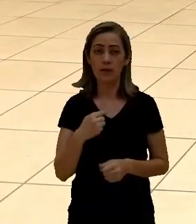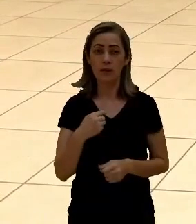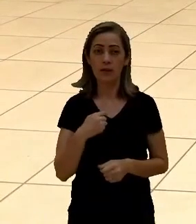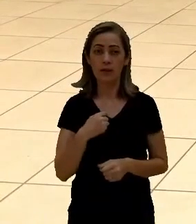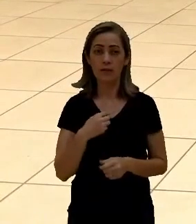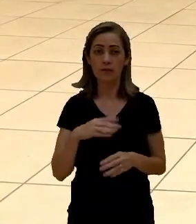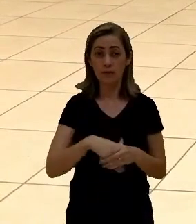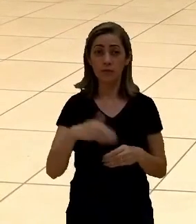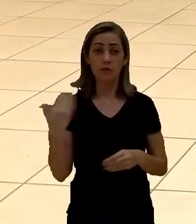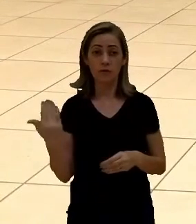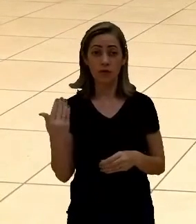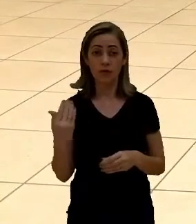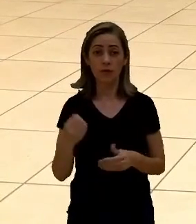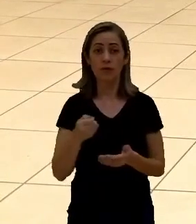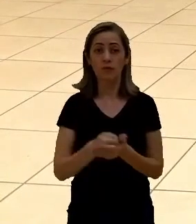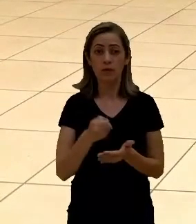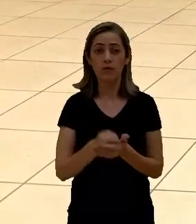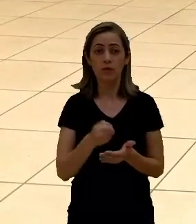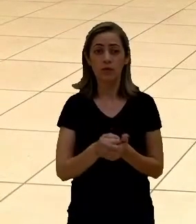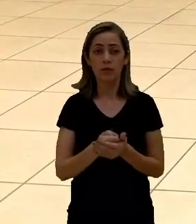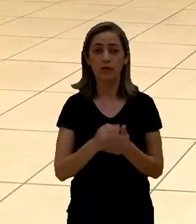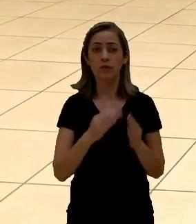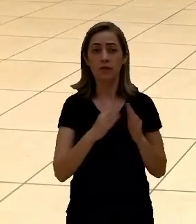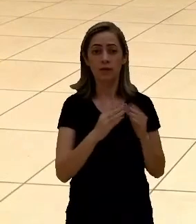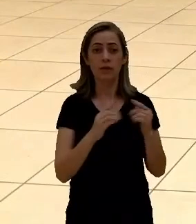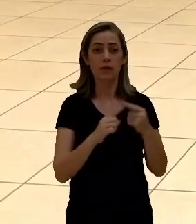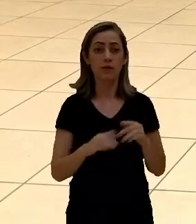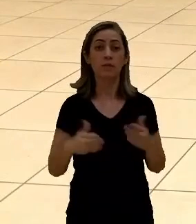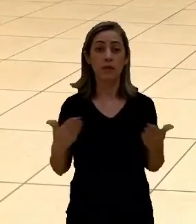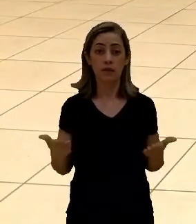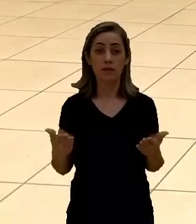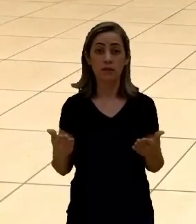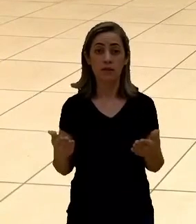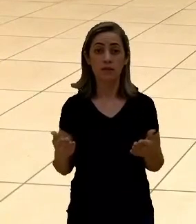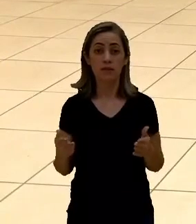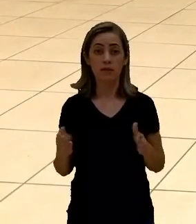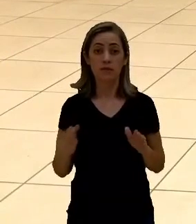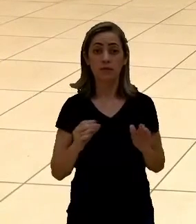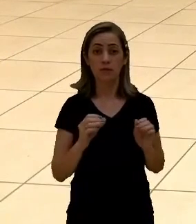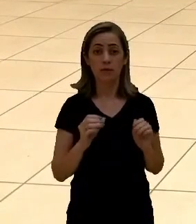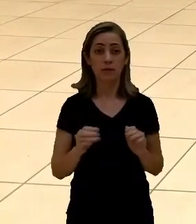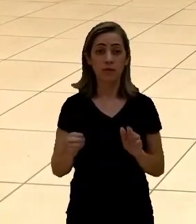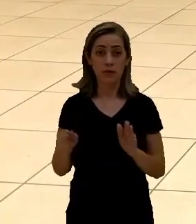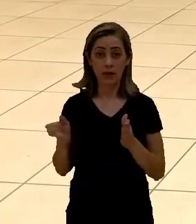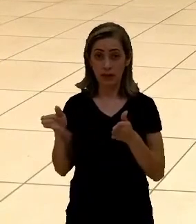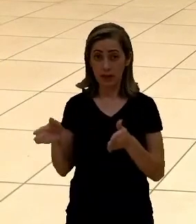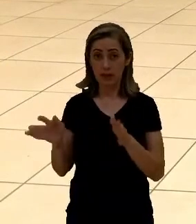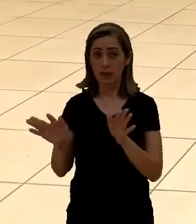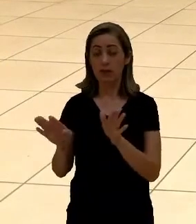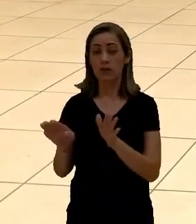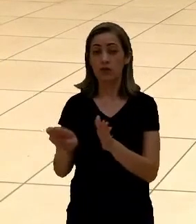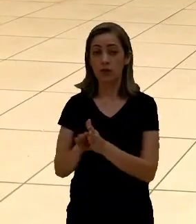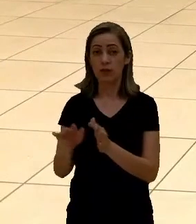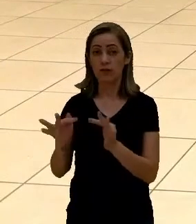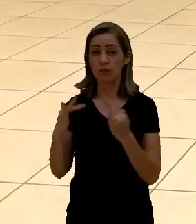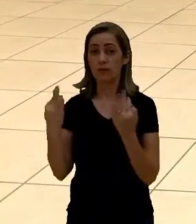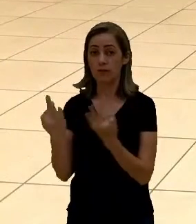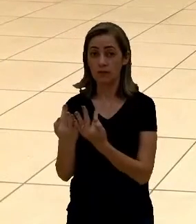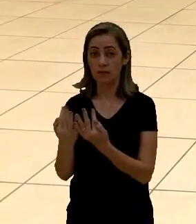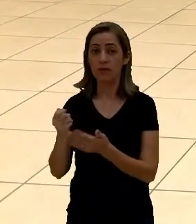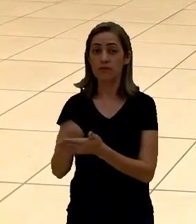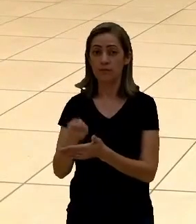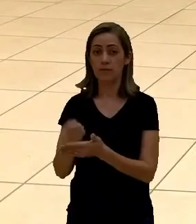dedicava à igreja mas quando chegava em casa me dedicava à família aos filhos a esposa né Sempre eh